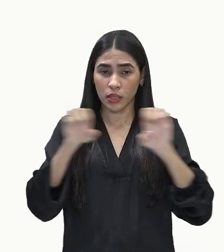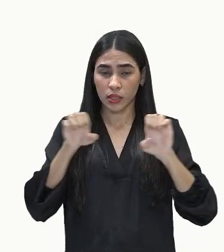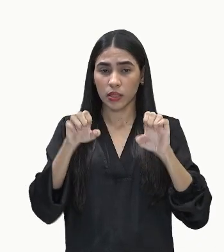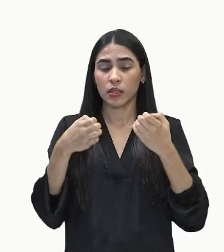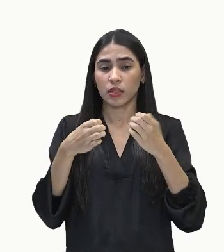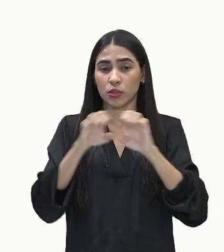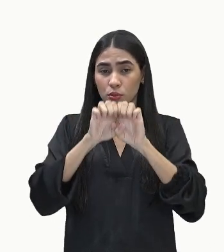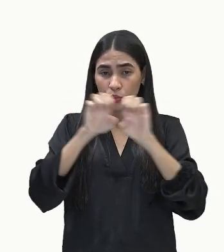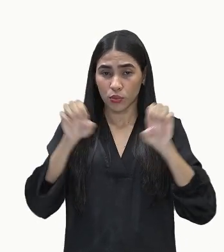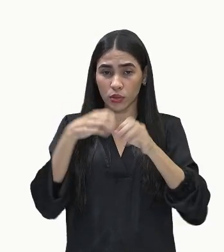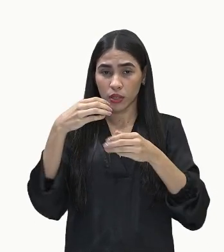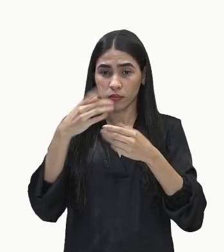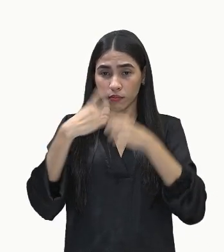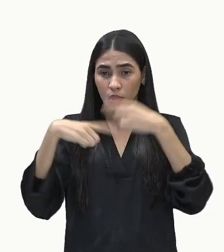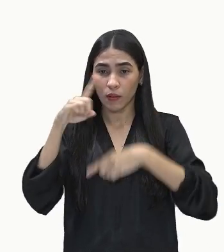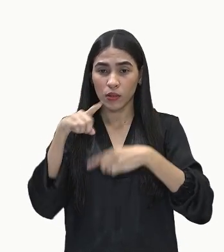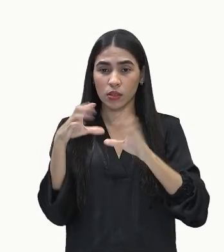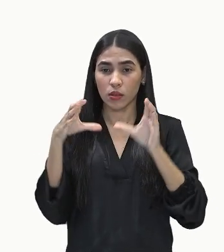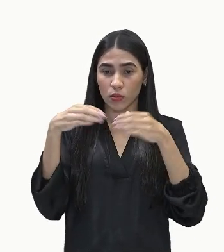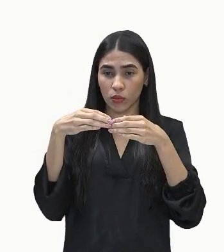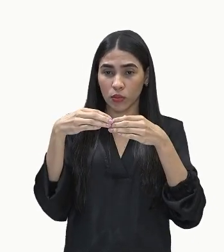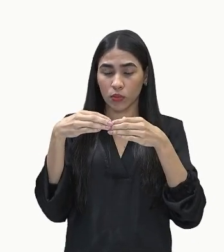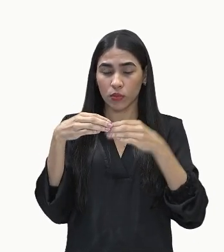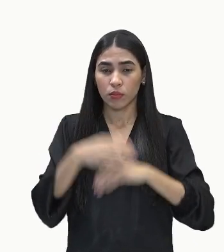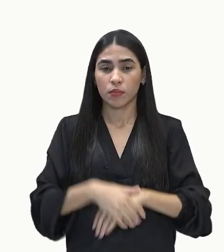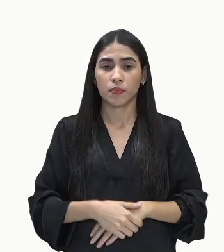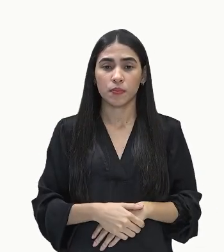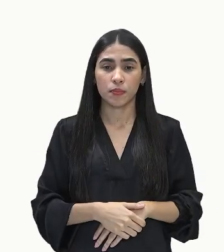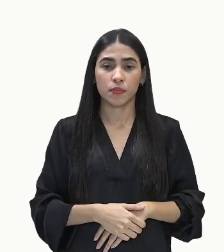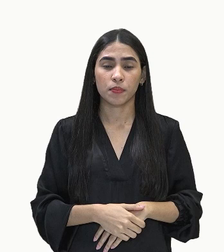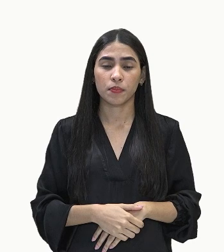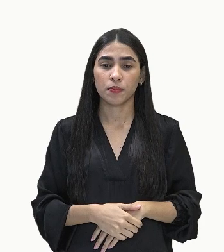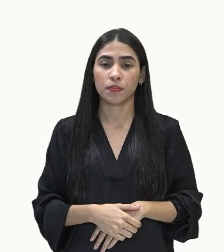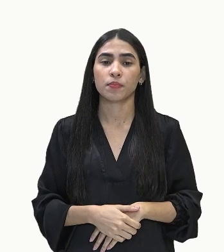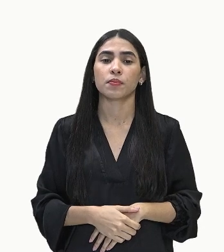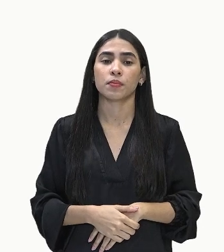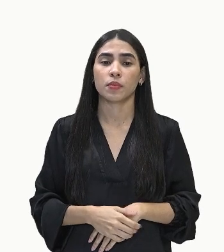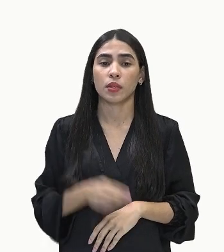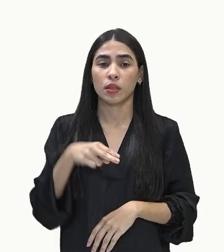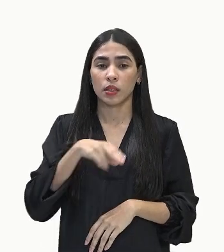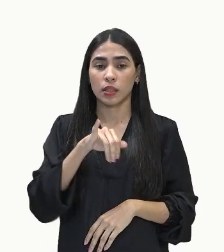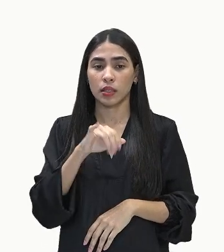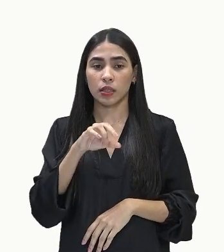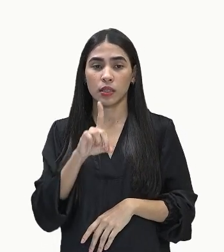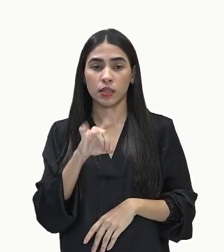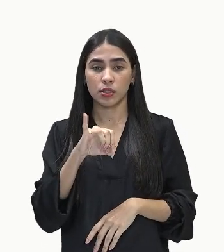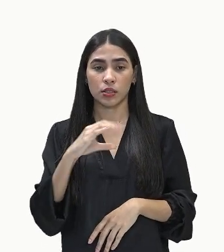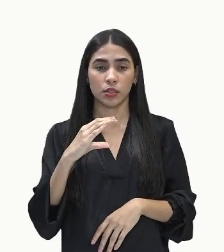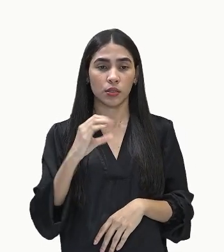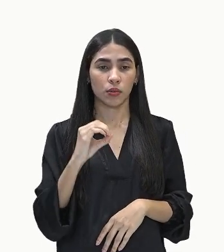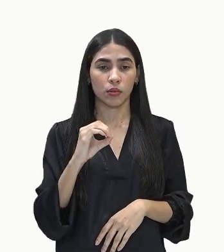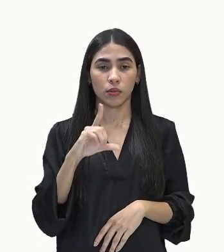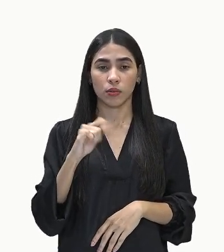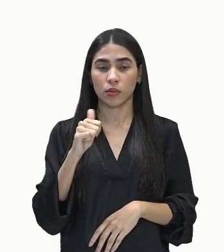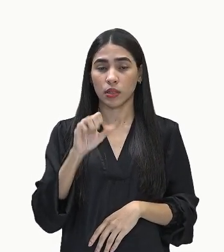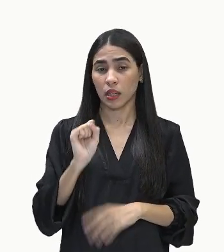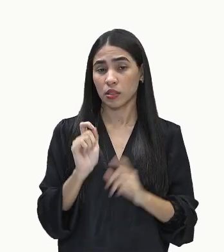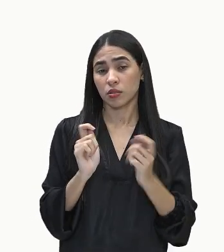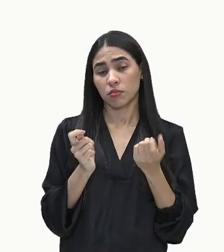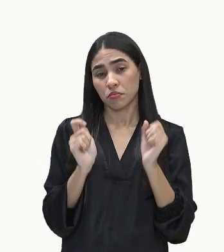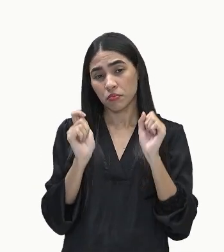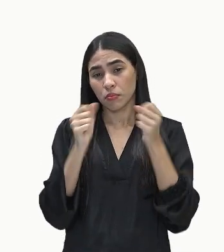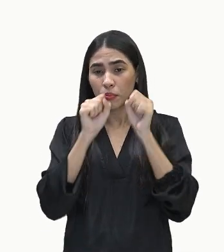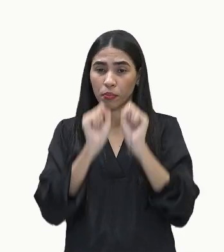evolutiva deles, de presa e predadores, os nidícolas, eles podem, alguns